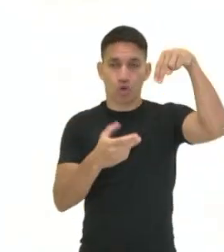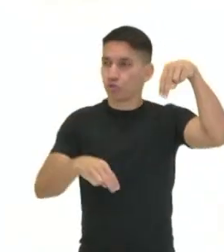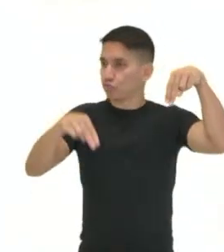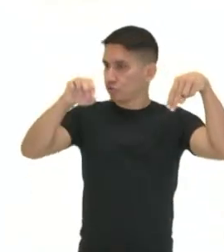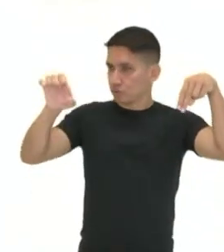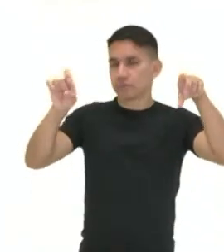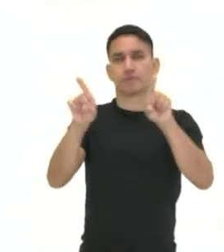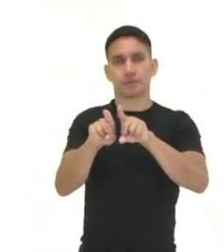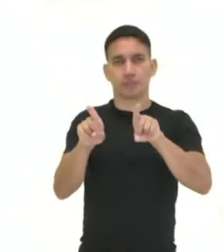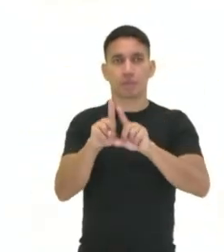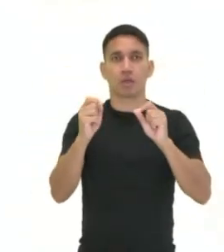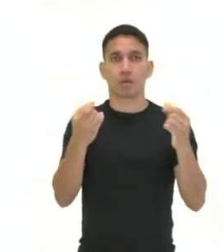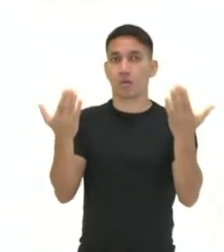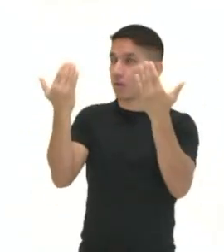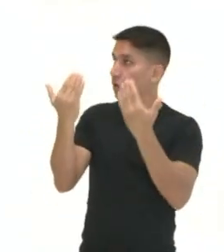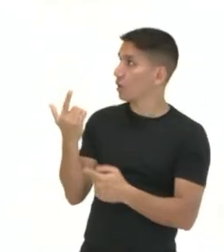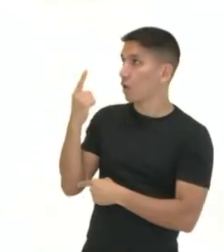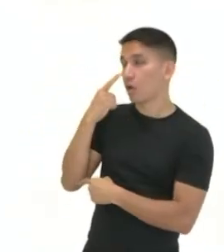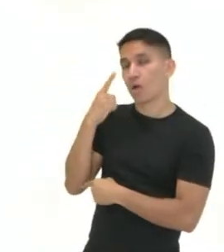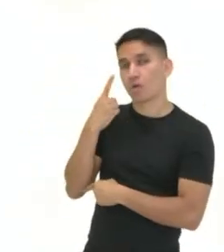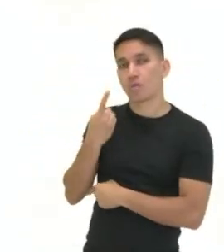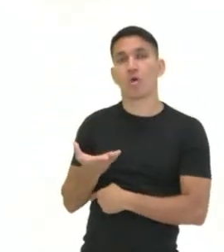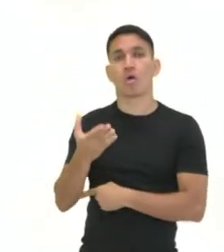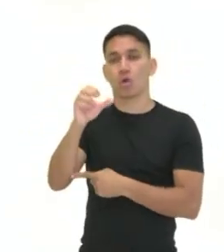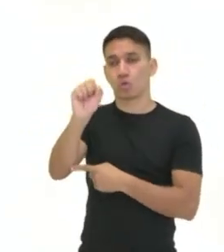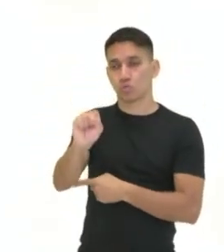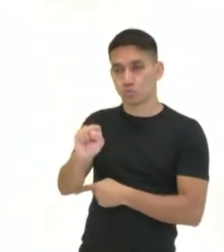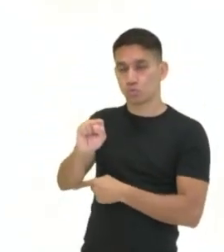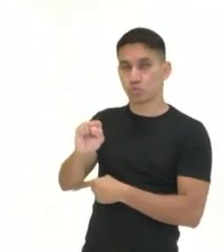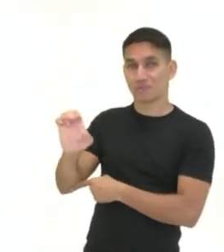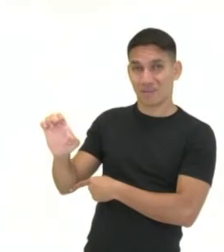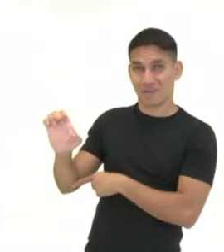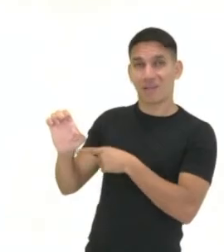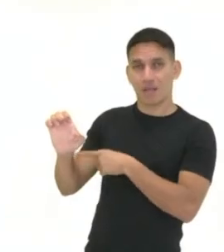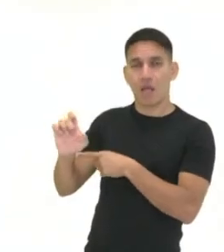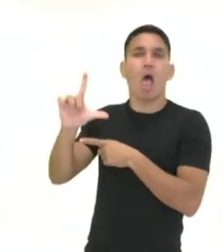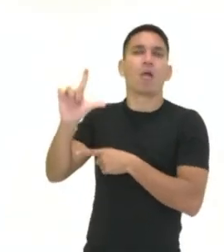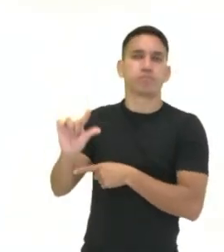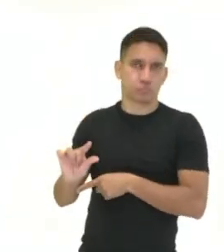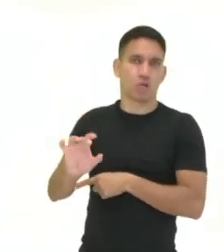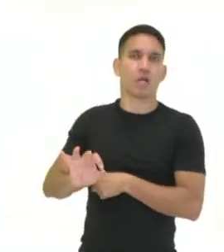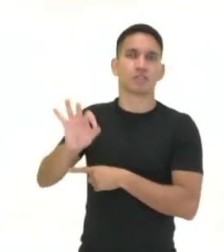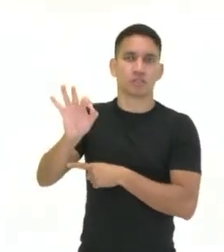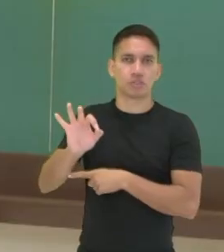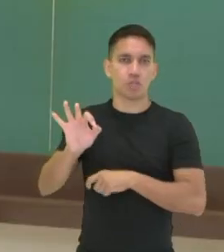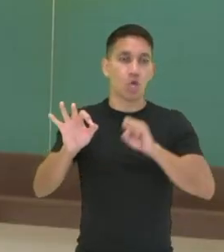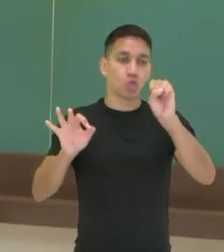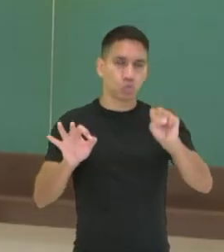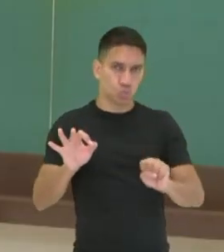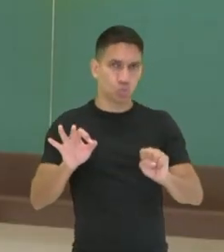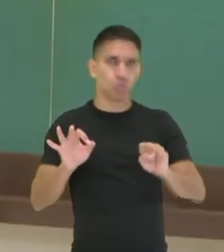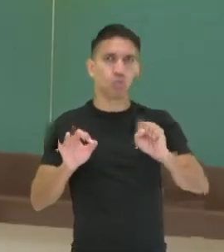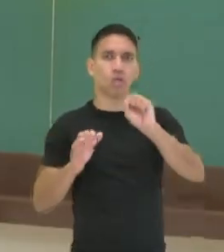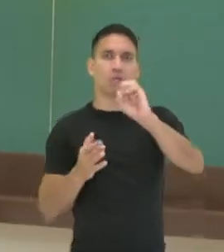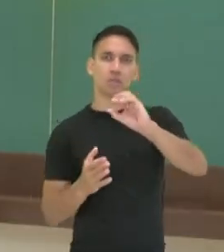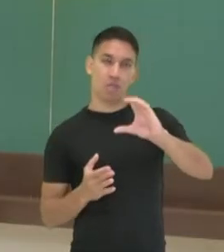nordeste e o sudeste a gente tem a menor taxa, tá? O sul e o centro-oeste ficam bem